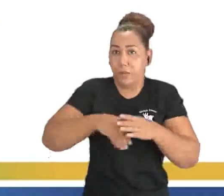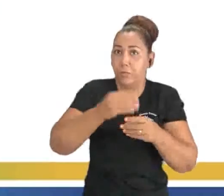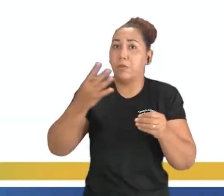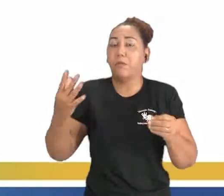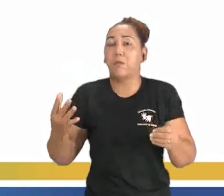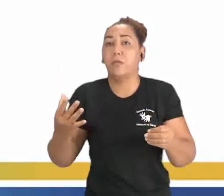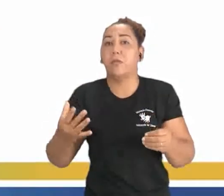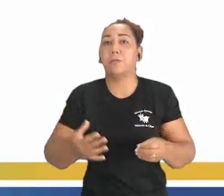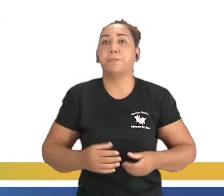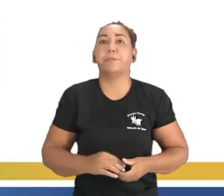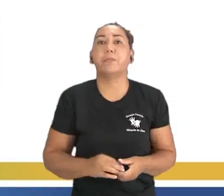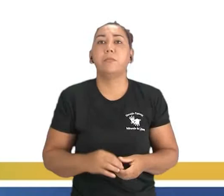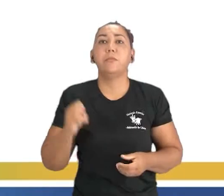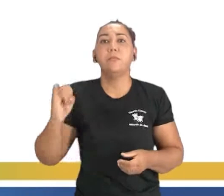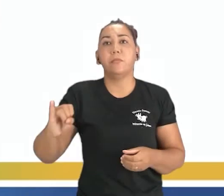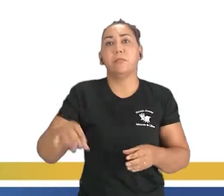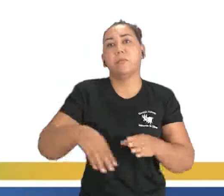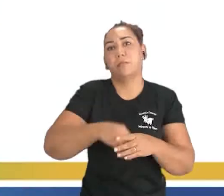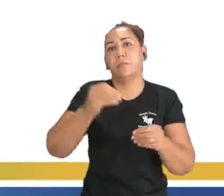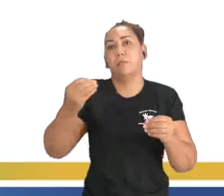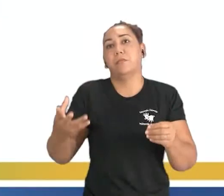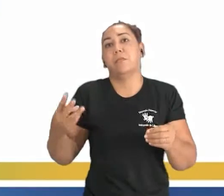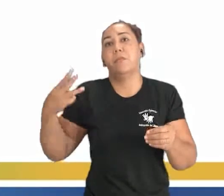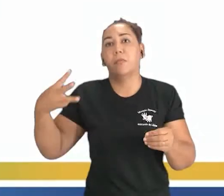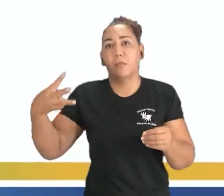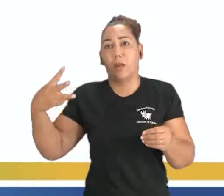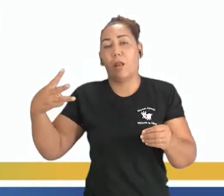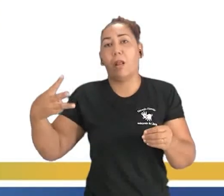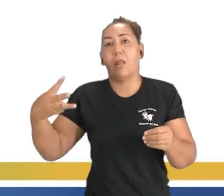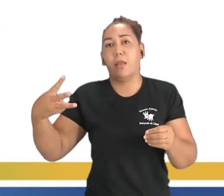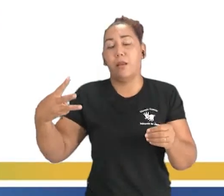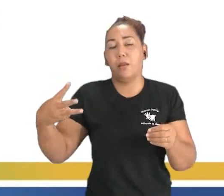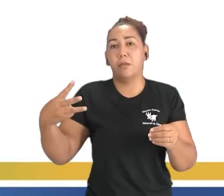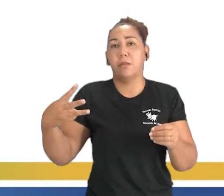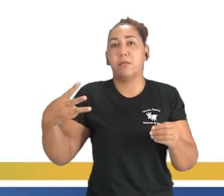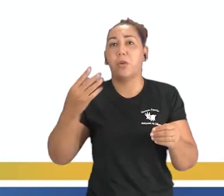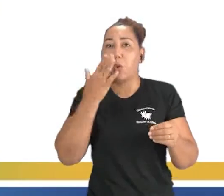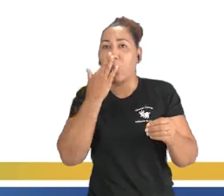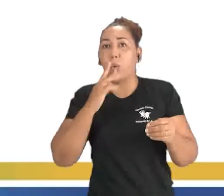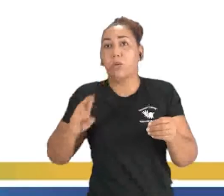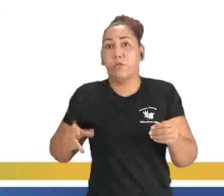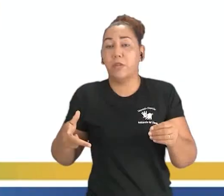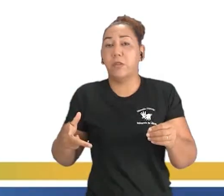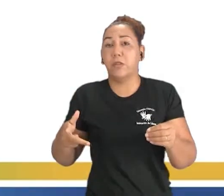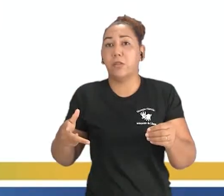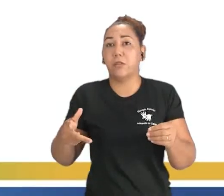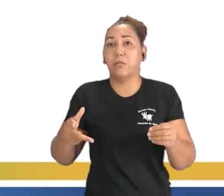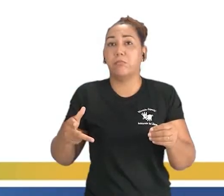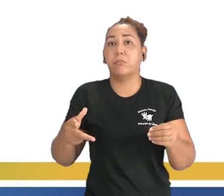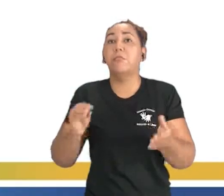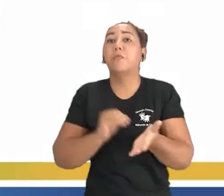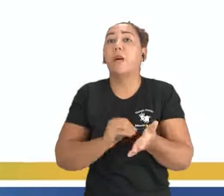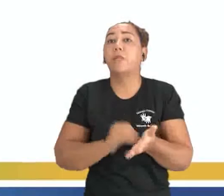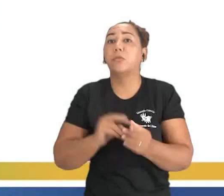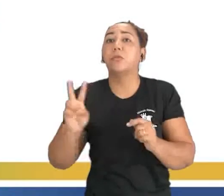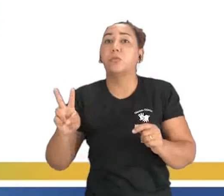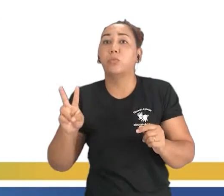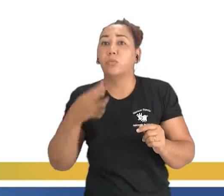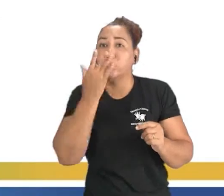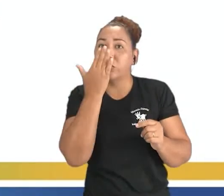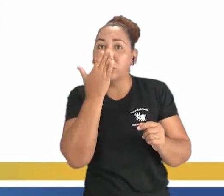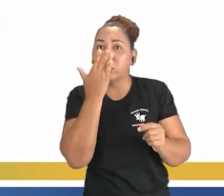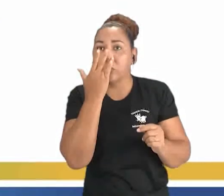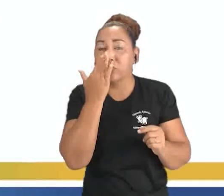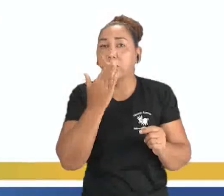Então, se a parte externa pode ser escolhida de 3 formas diferentes, sobram apenas 2 formas distintas